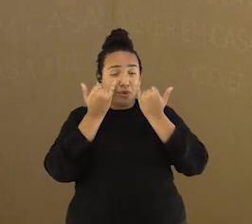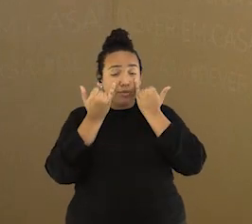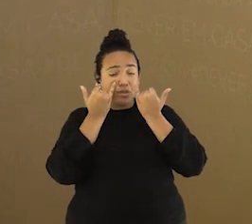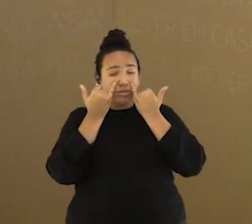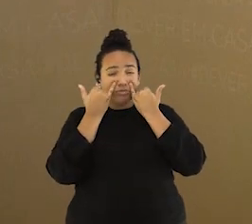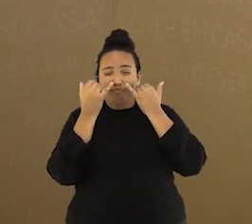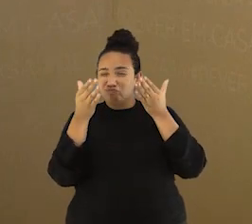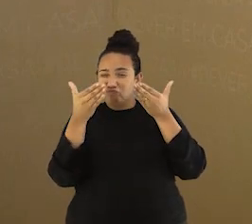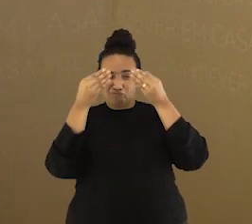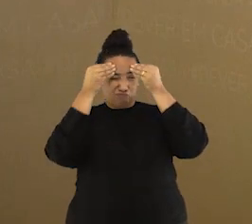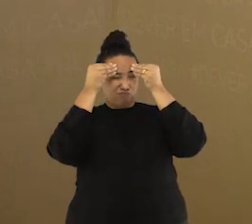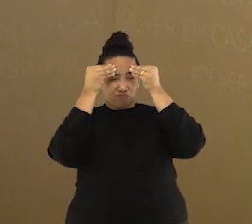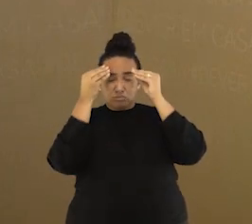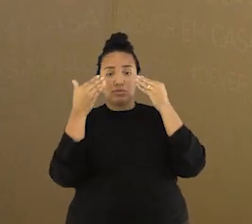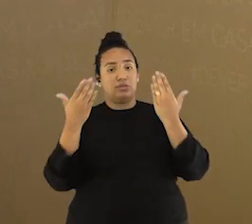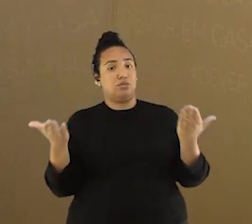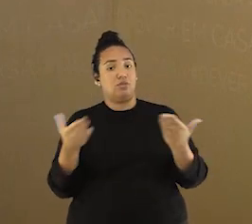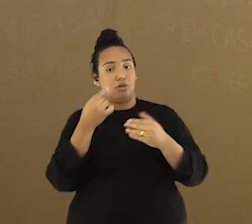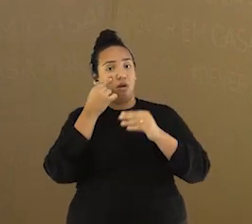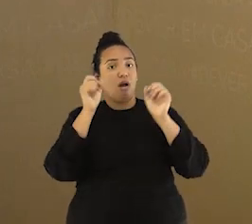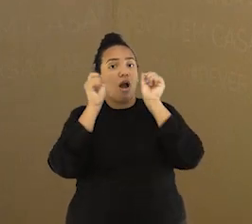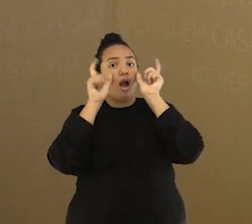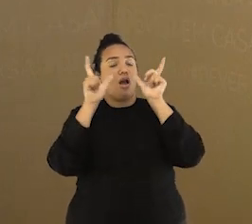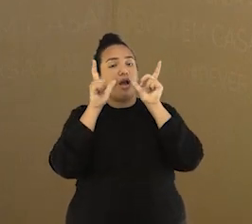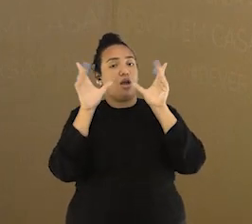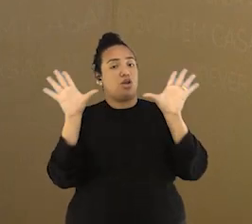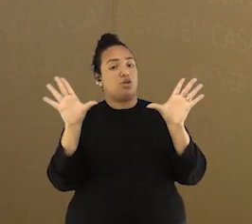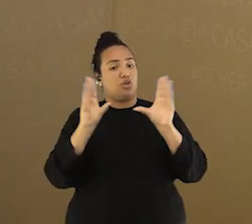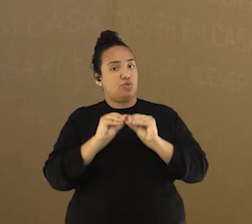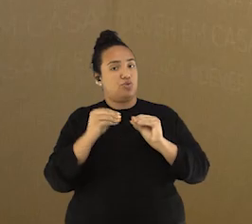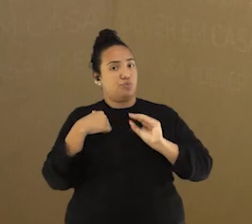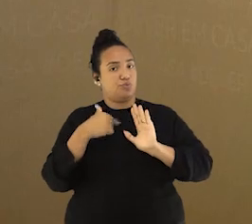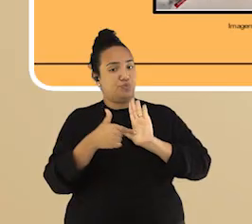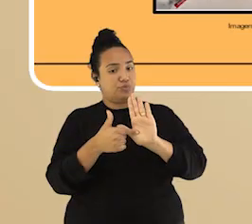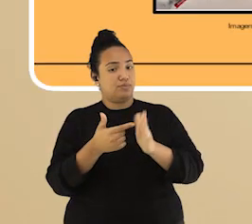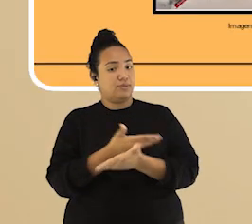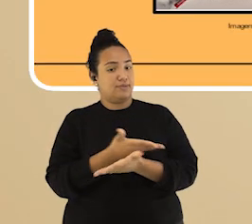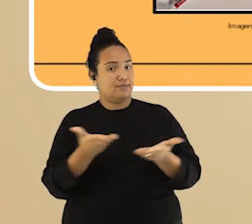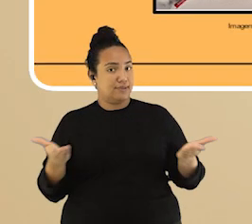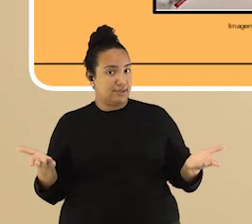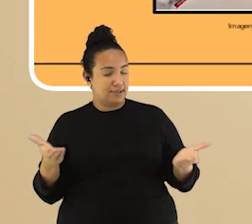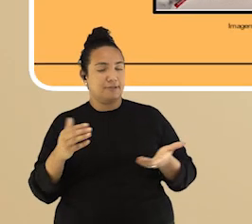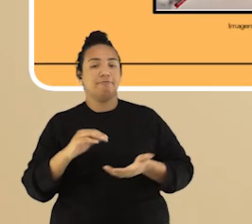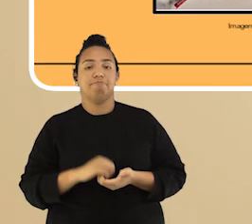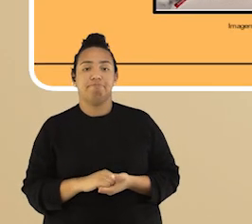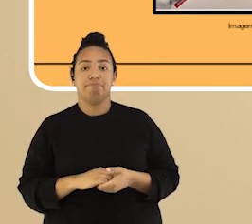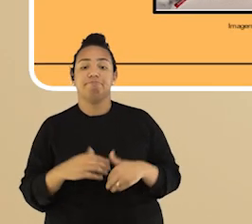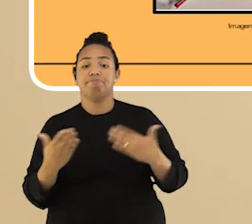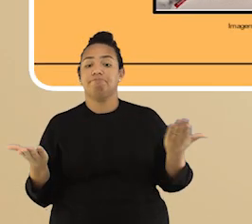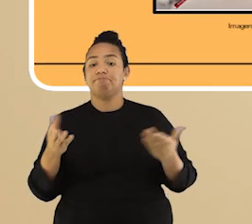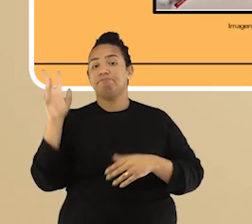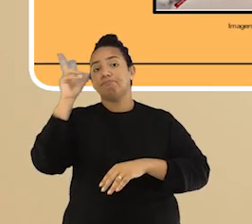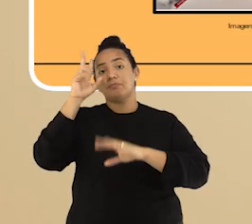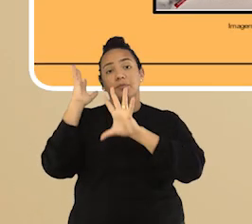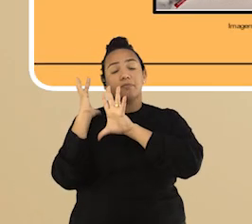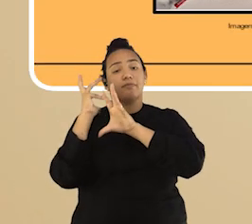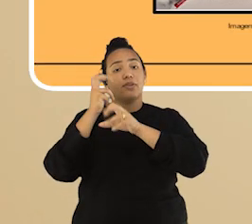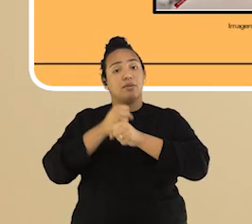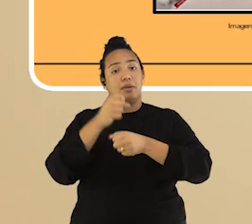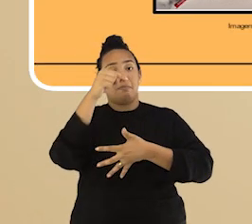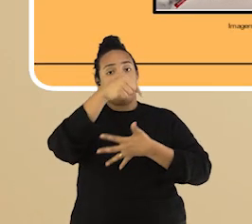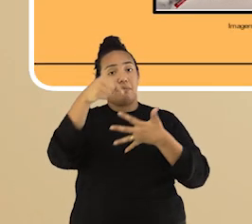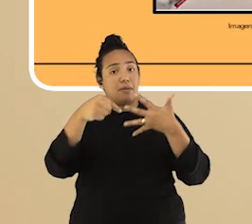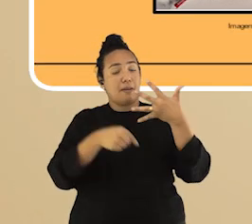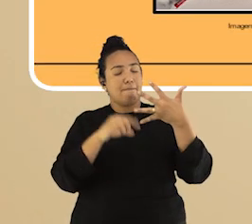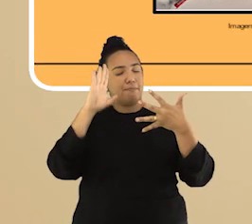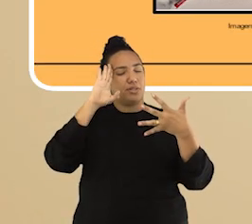preste atenção nesse resumo que preparei para vocês. Vamos relembrar os pontos principais da